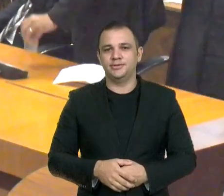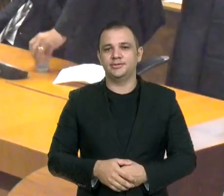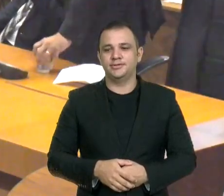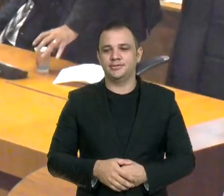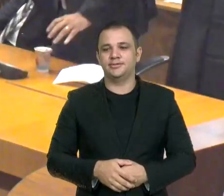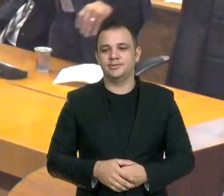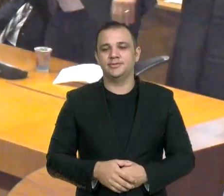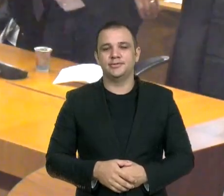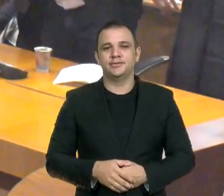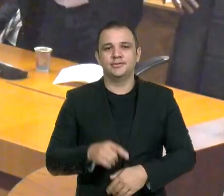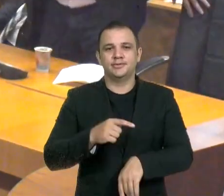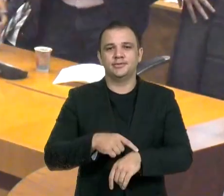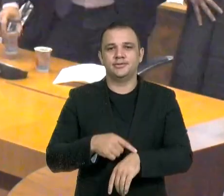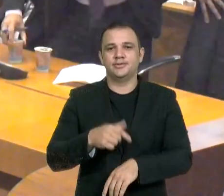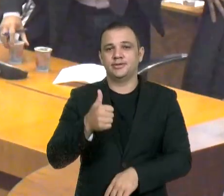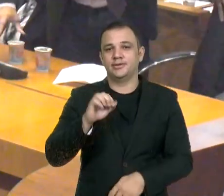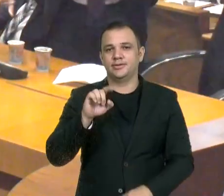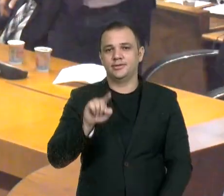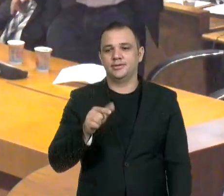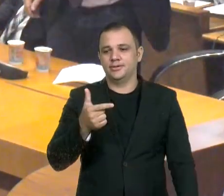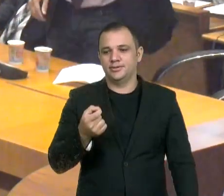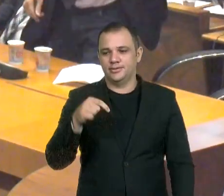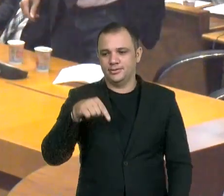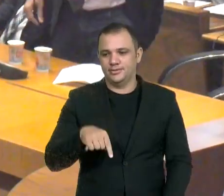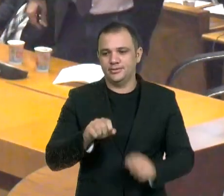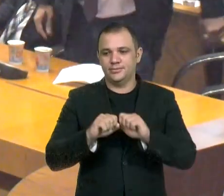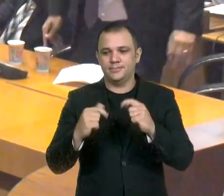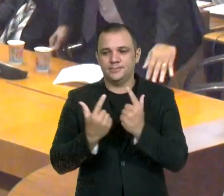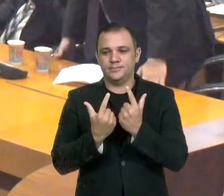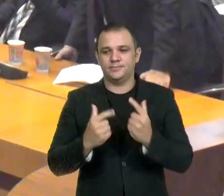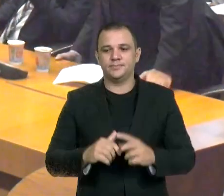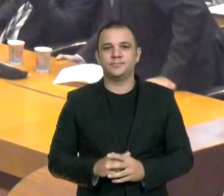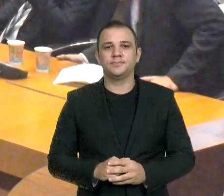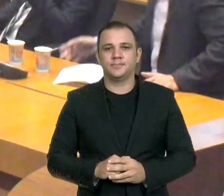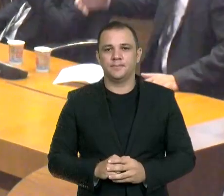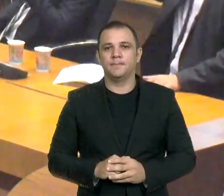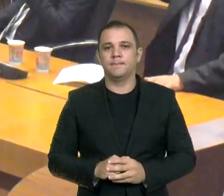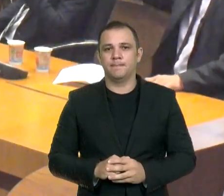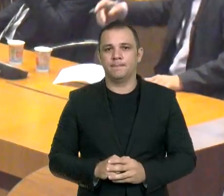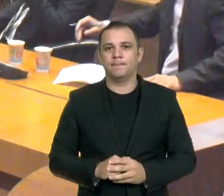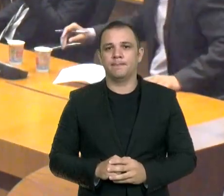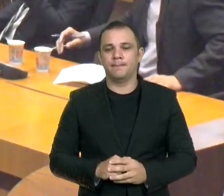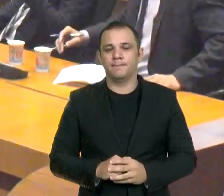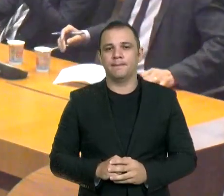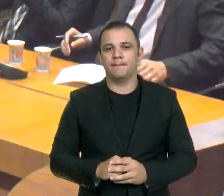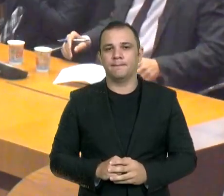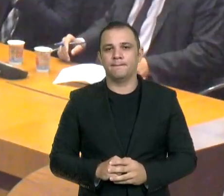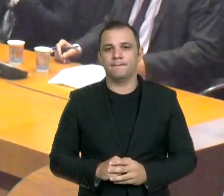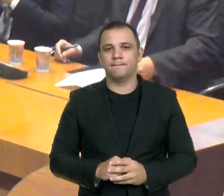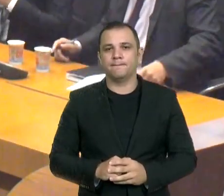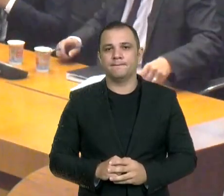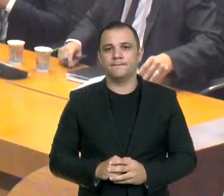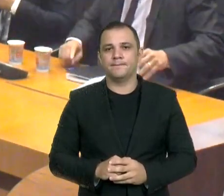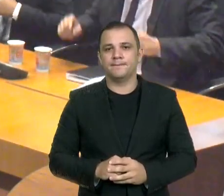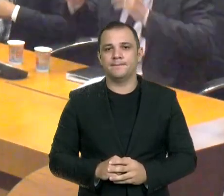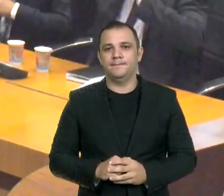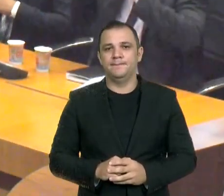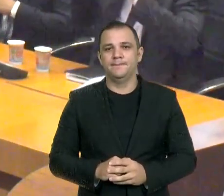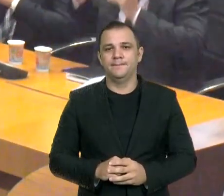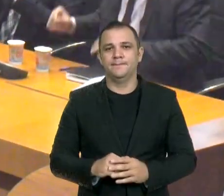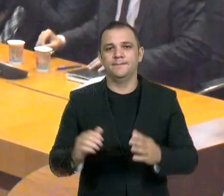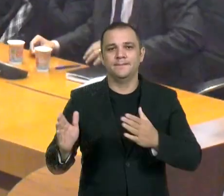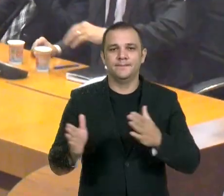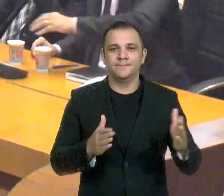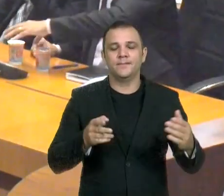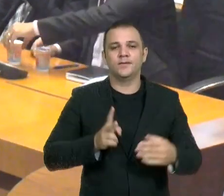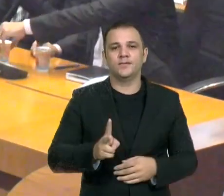Dez horas e 20 minutos aqui no plenário, deputado Najib Aik, na Assembleia Legislativa do Maranhão. Segue a sessão